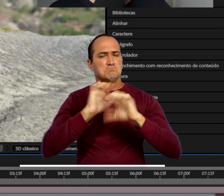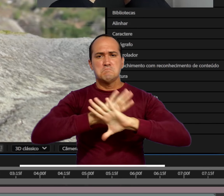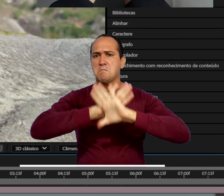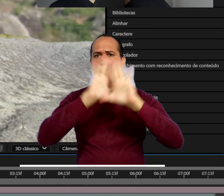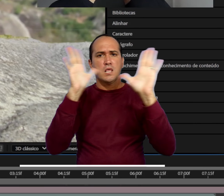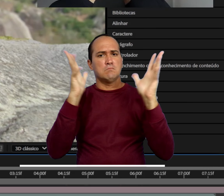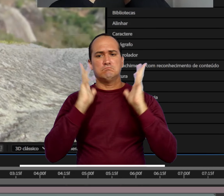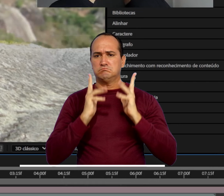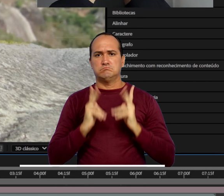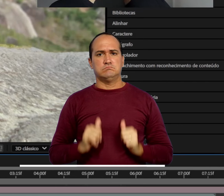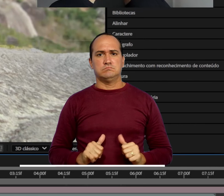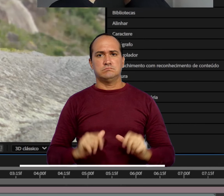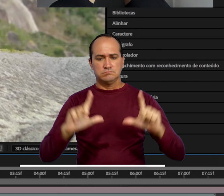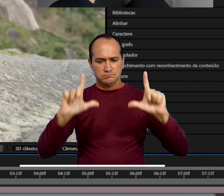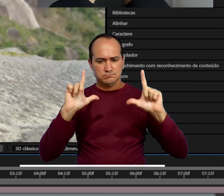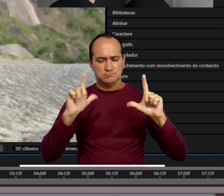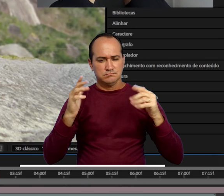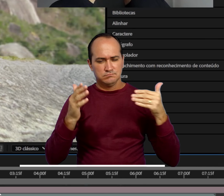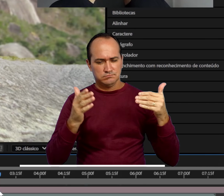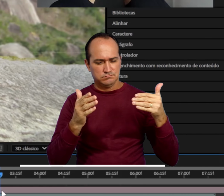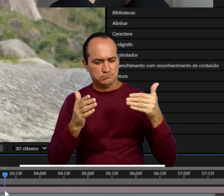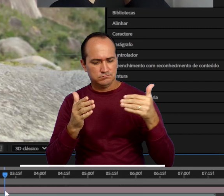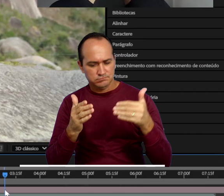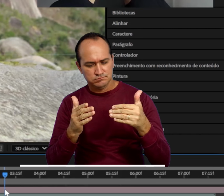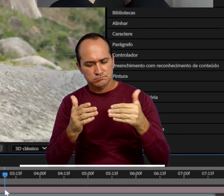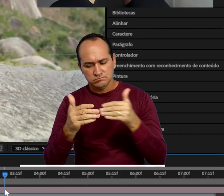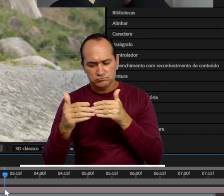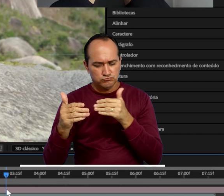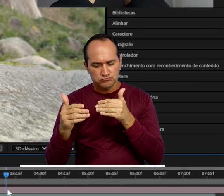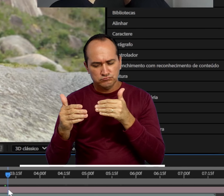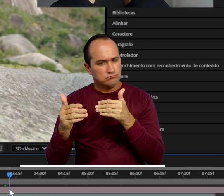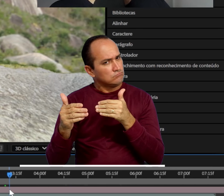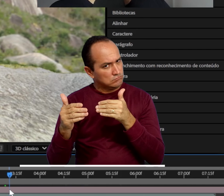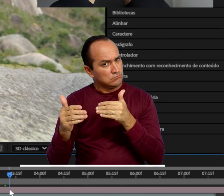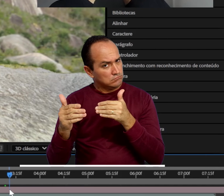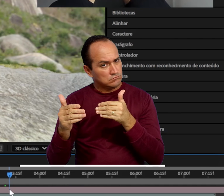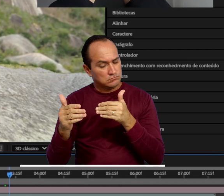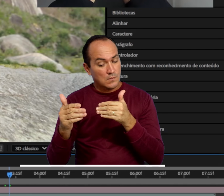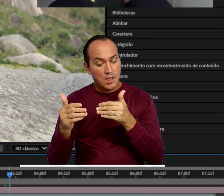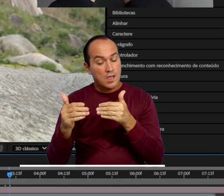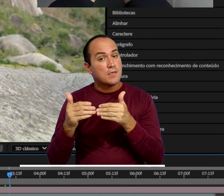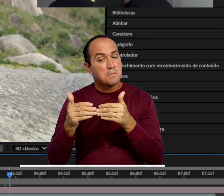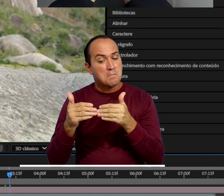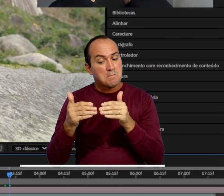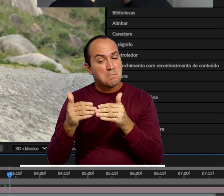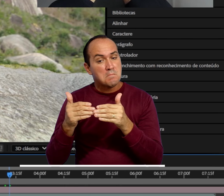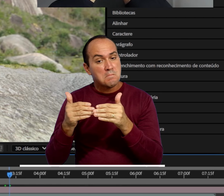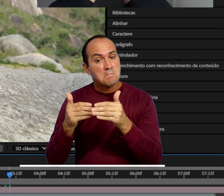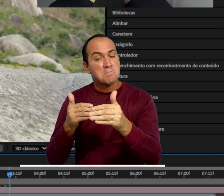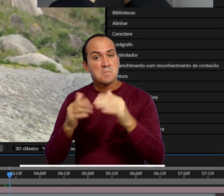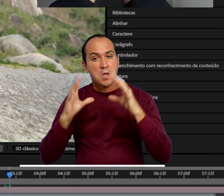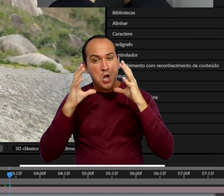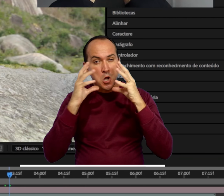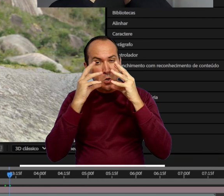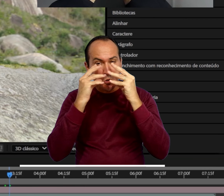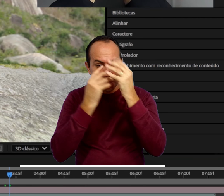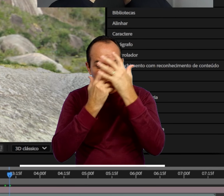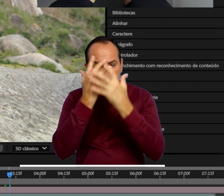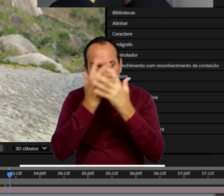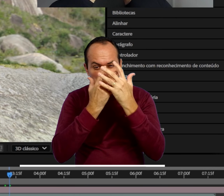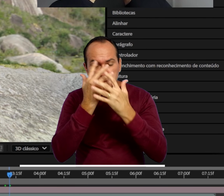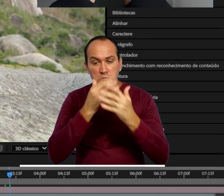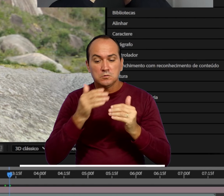focado mais ou menos até aqui assim, acho que aqui está interessante. E aí a partir daqui, ó, vou marcar para ele